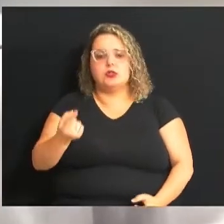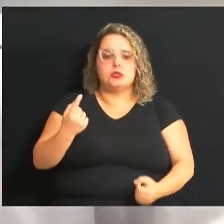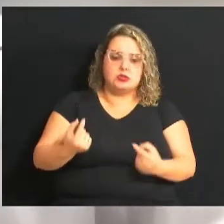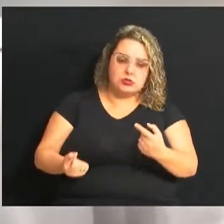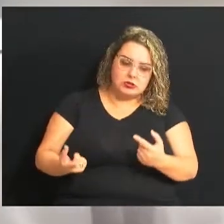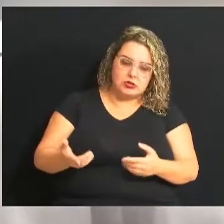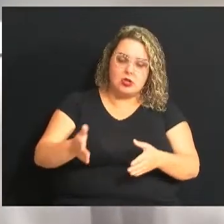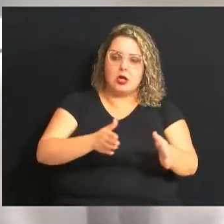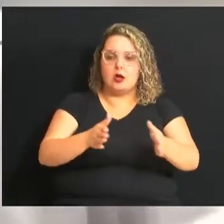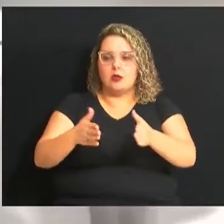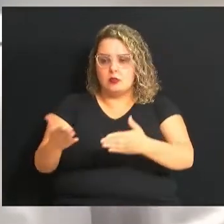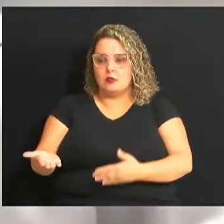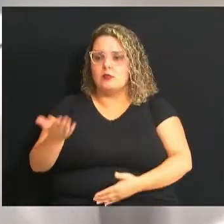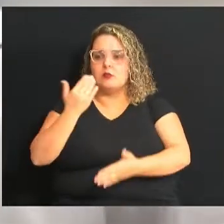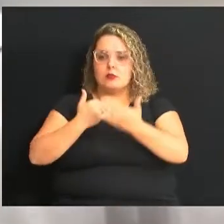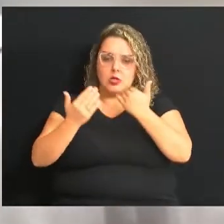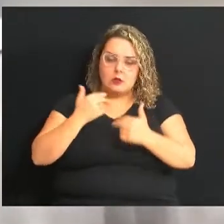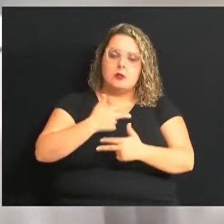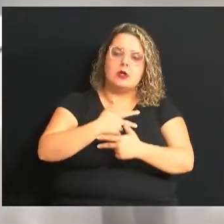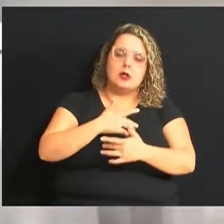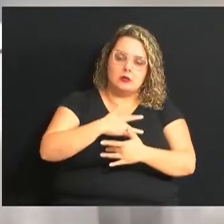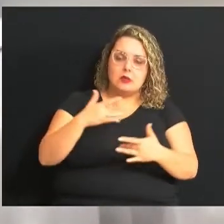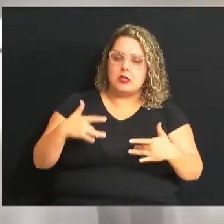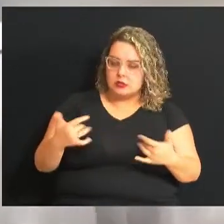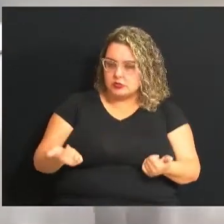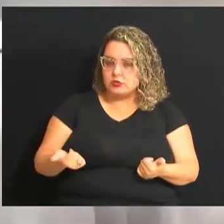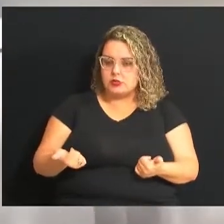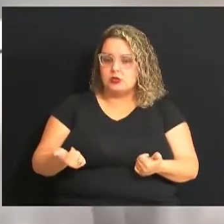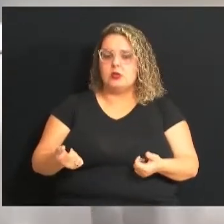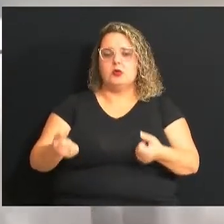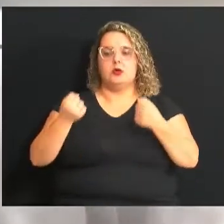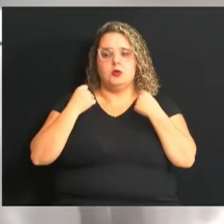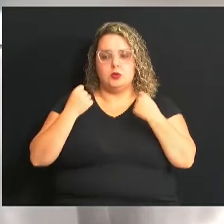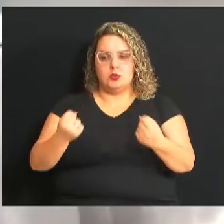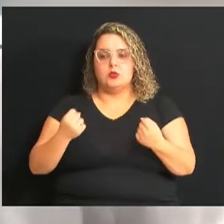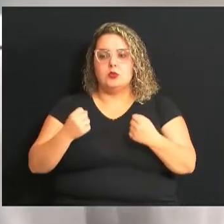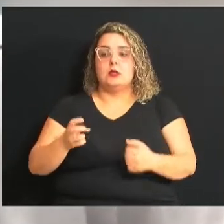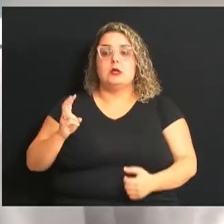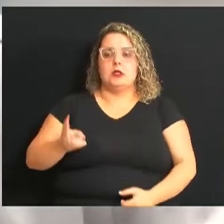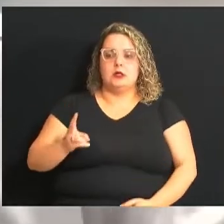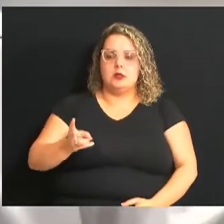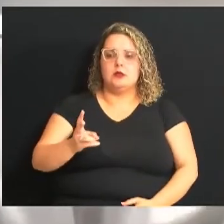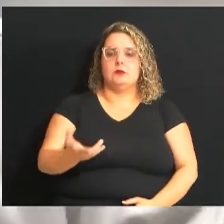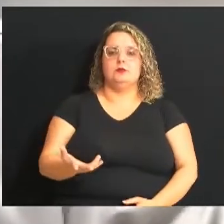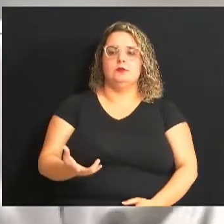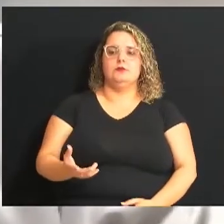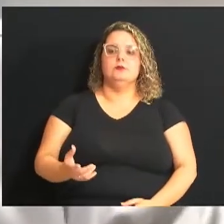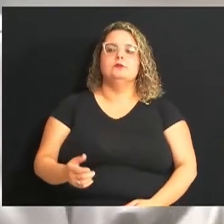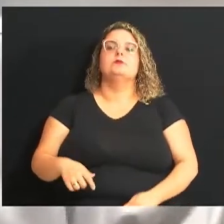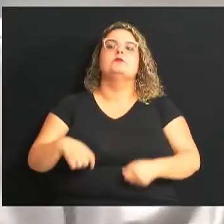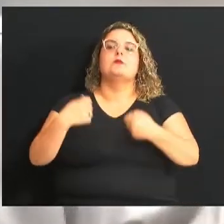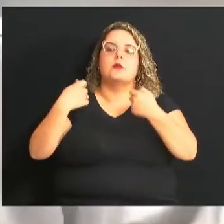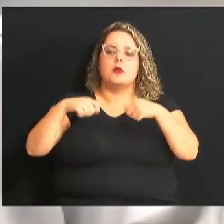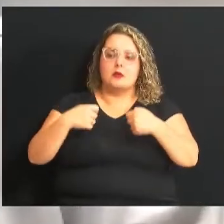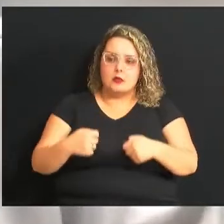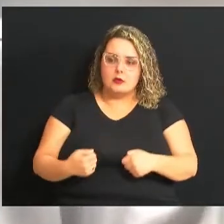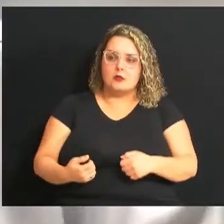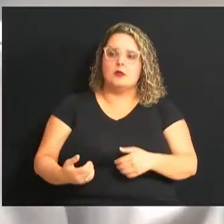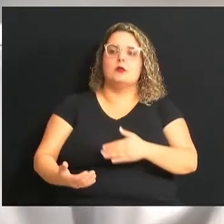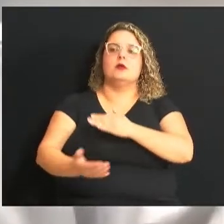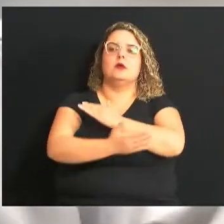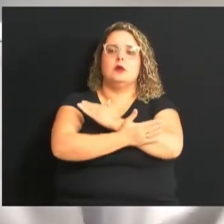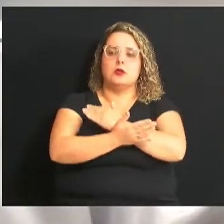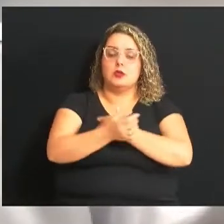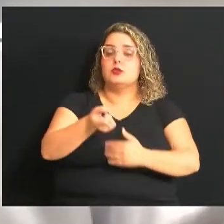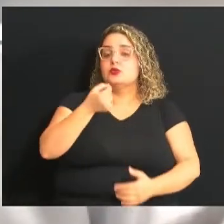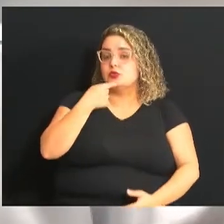mesmo com uma alimentação saudável, mesmo com uma atividade física regular, você ainda vai precisar do auxílio de